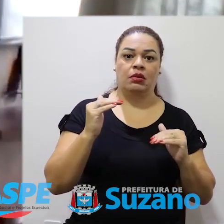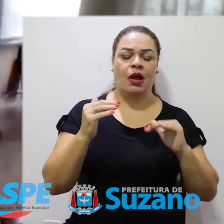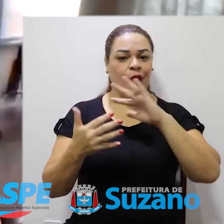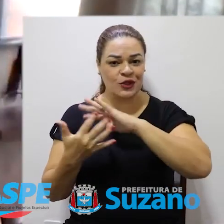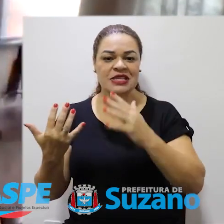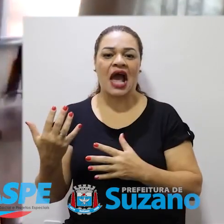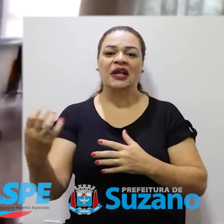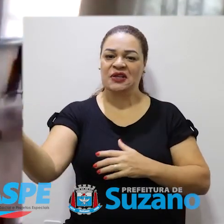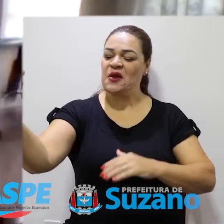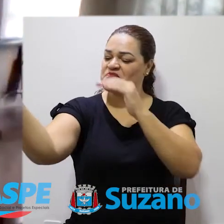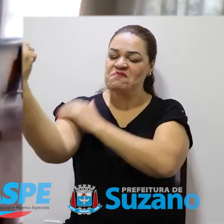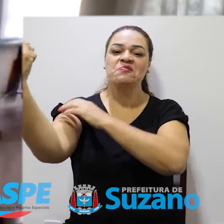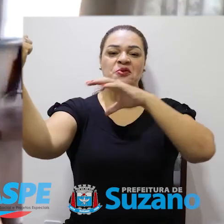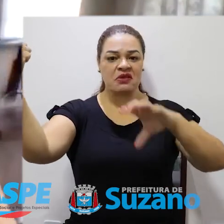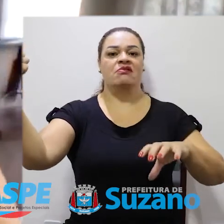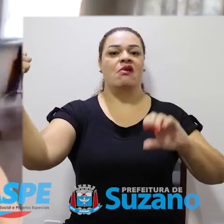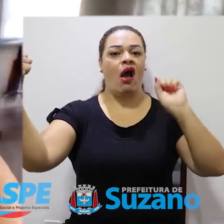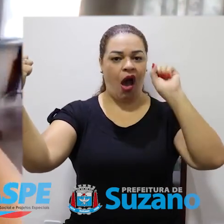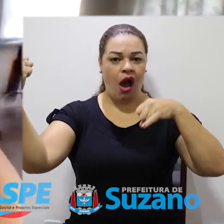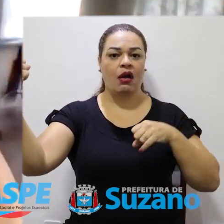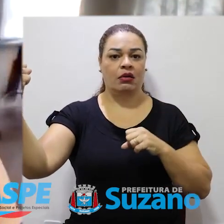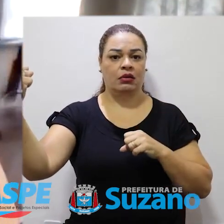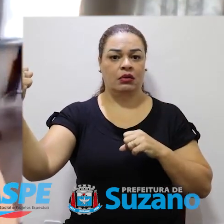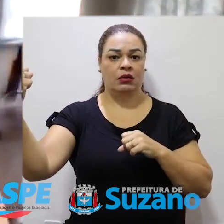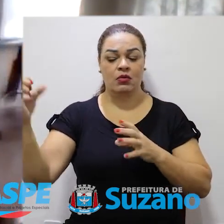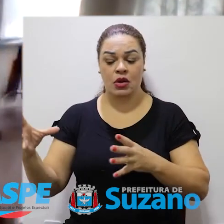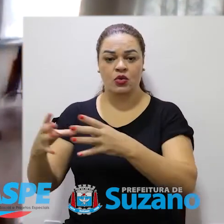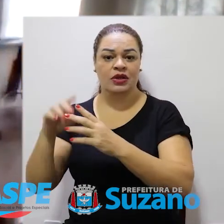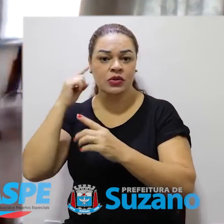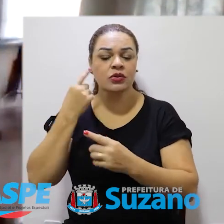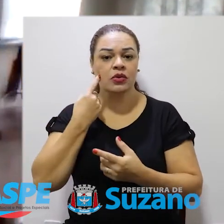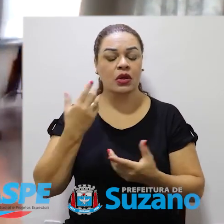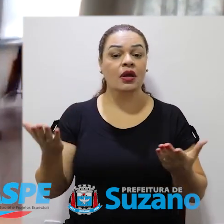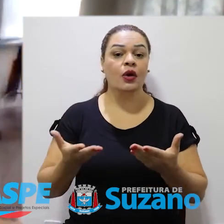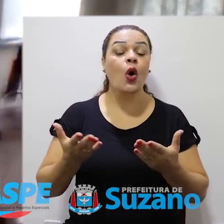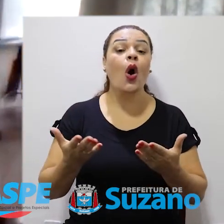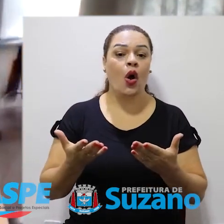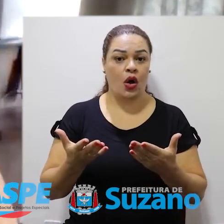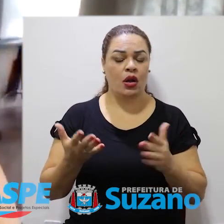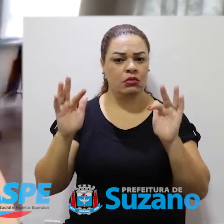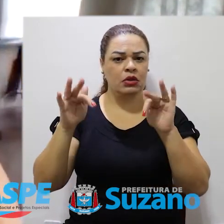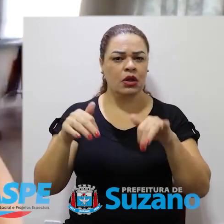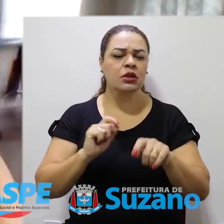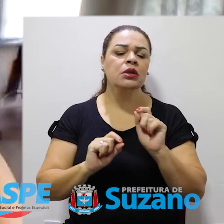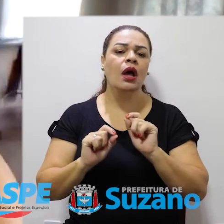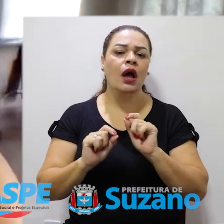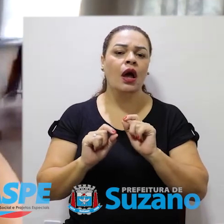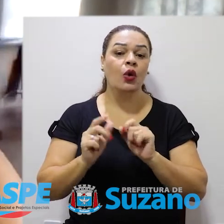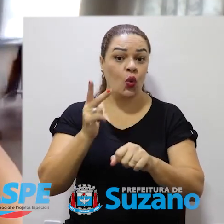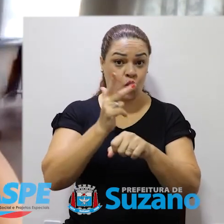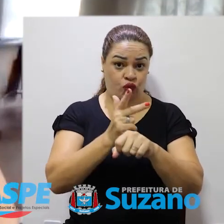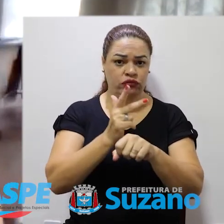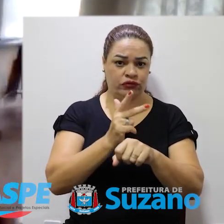língua de empoderamento, sim, para a comunidade surda. E aí eu só queria terminar, né, com